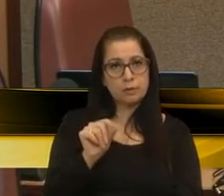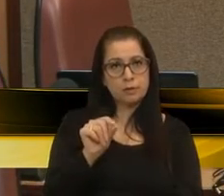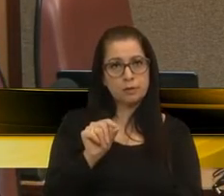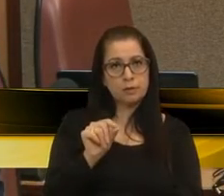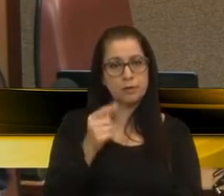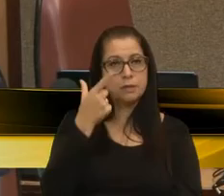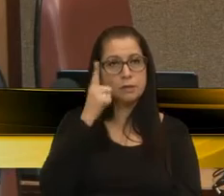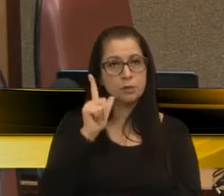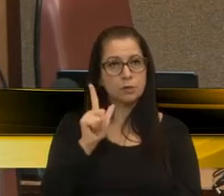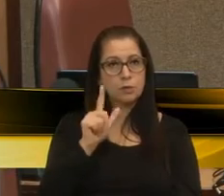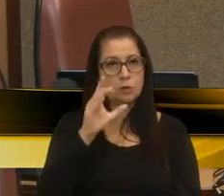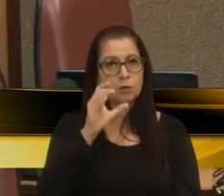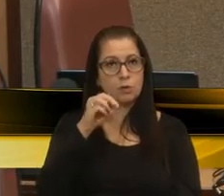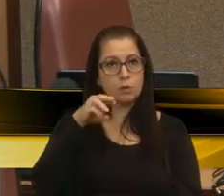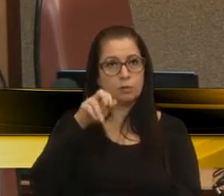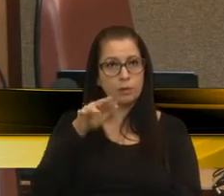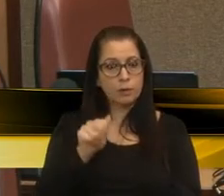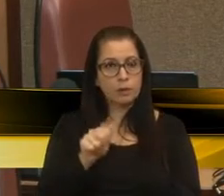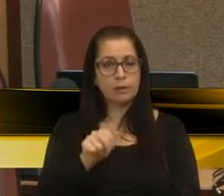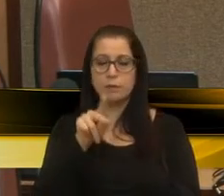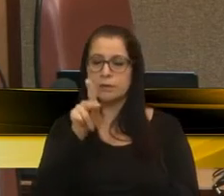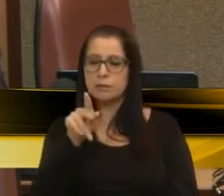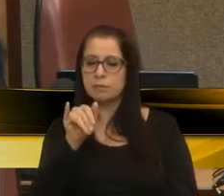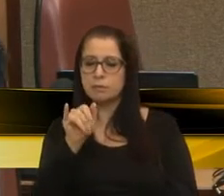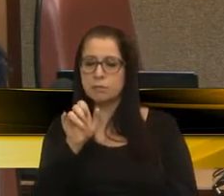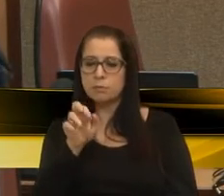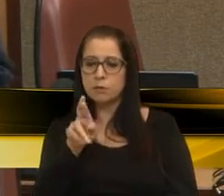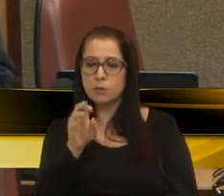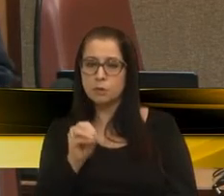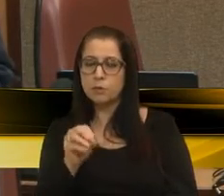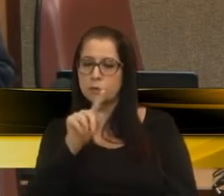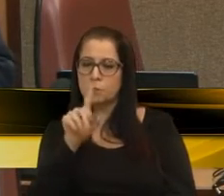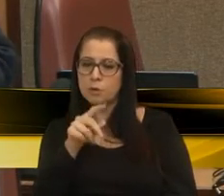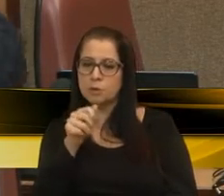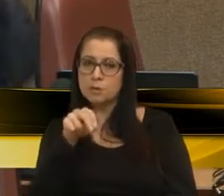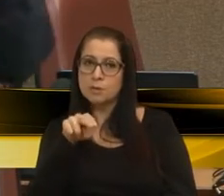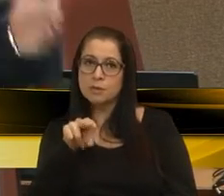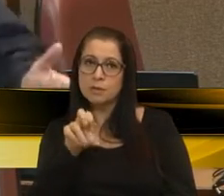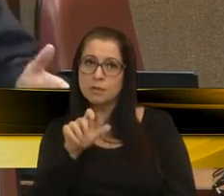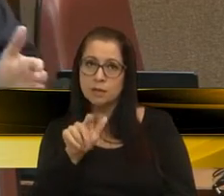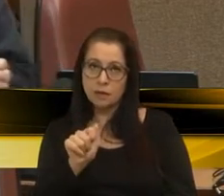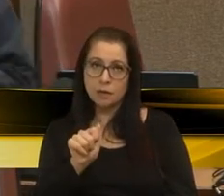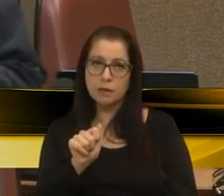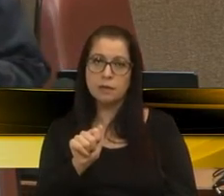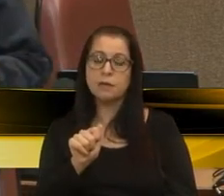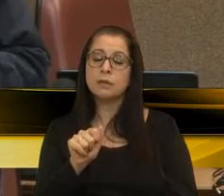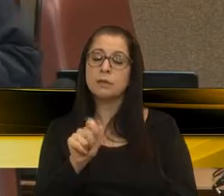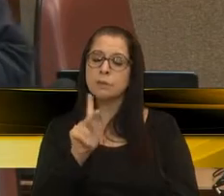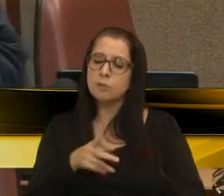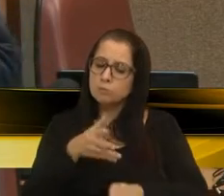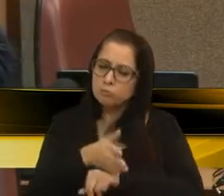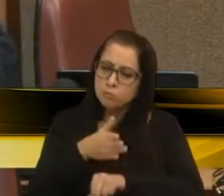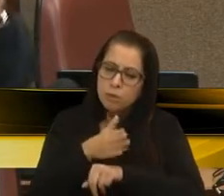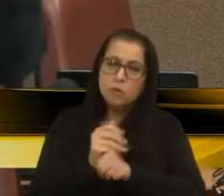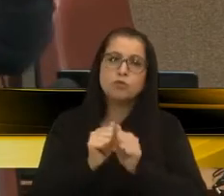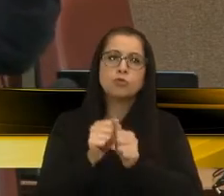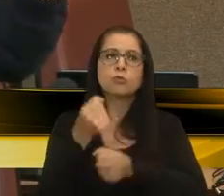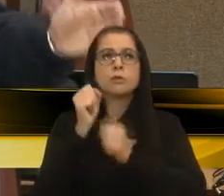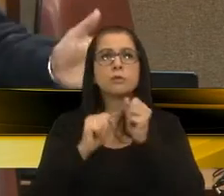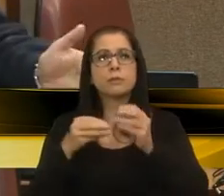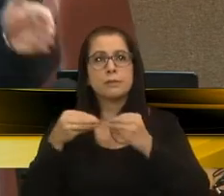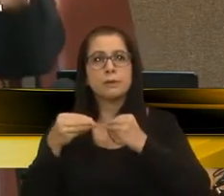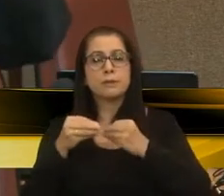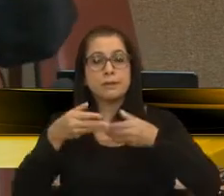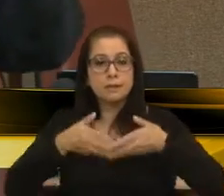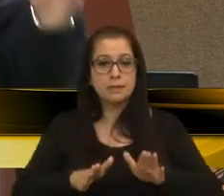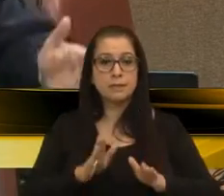comenda do plástico Pietro Zanella. Então, uma pessoa que tinha uma participação muito forte na indústria, né? Uma pessoa que nasceu em Bom